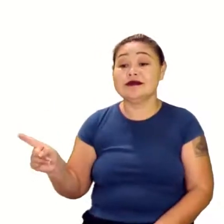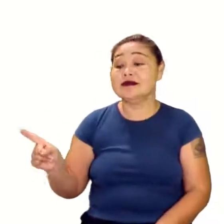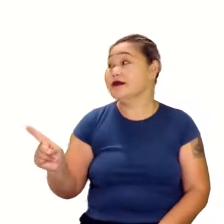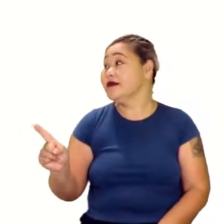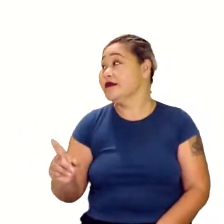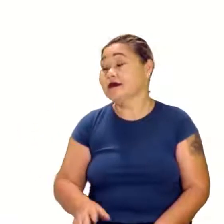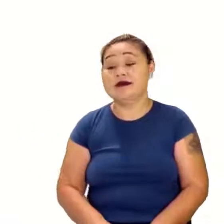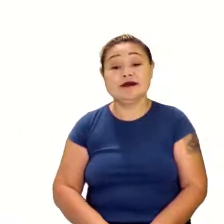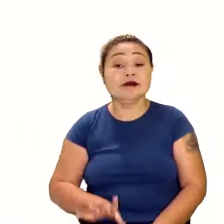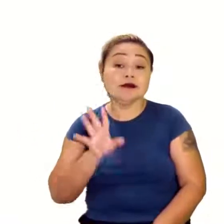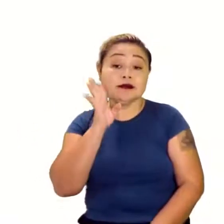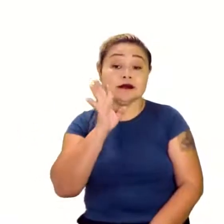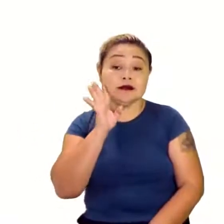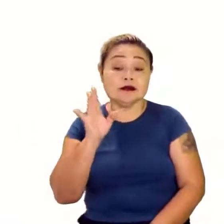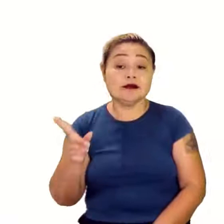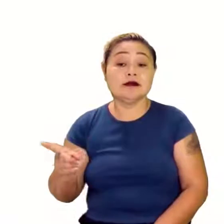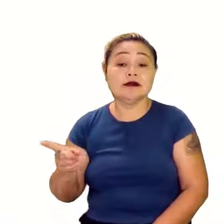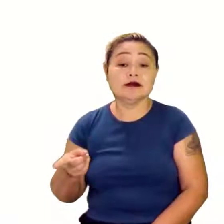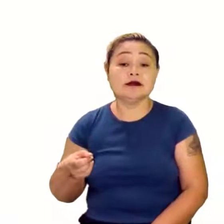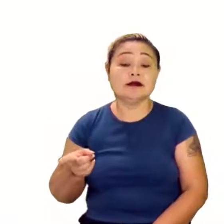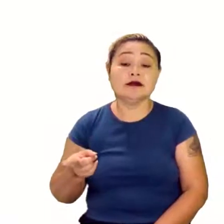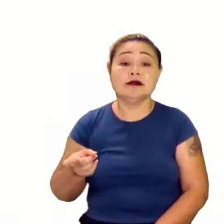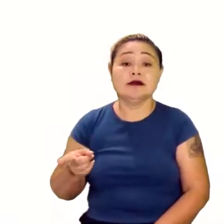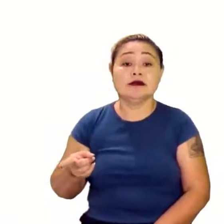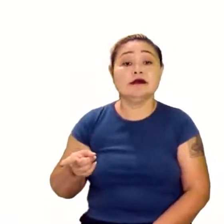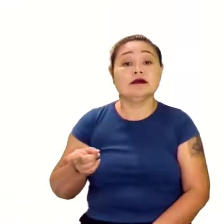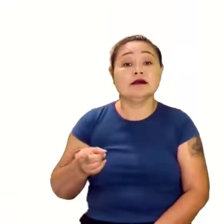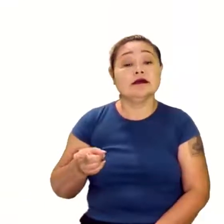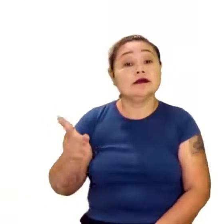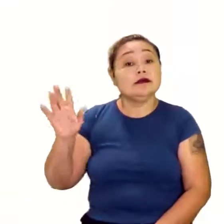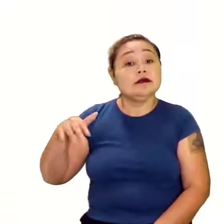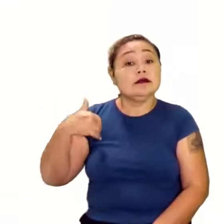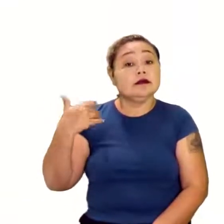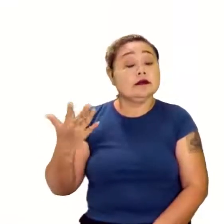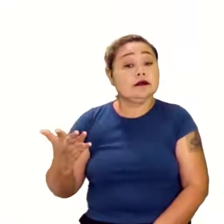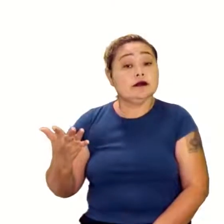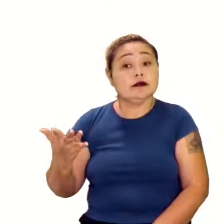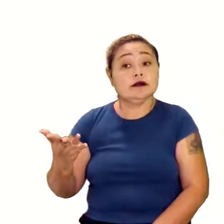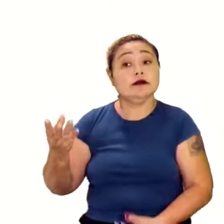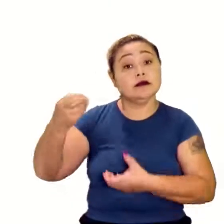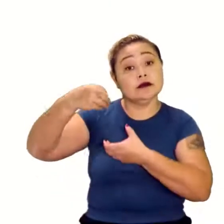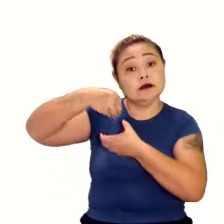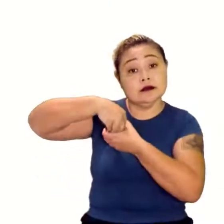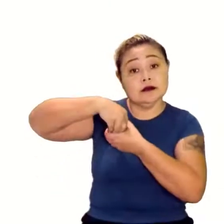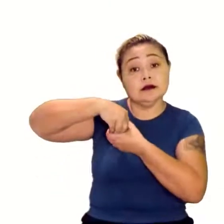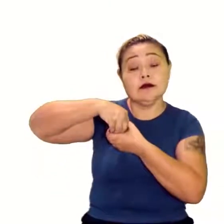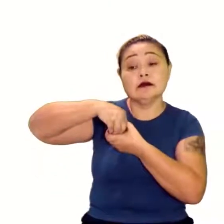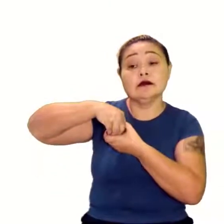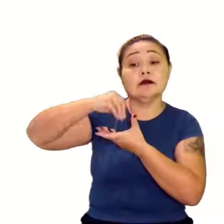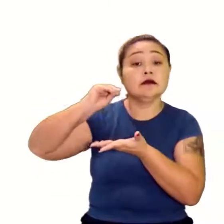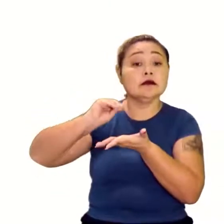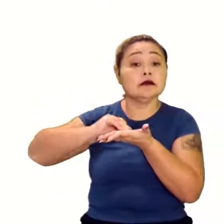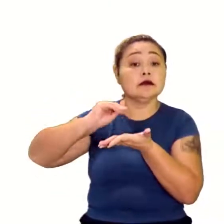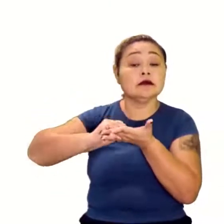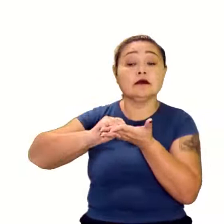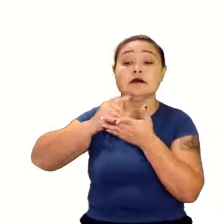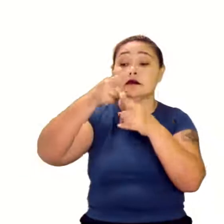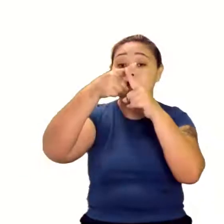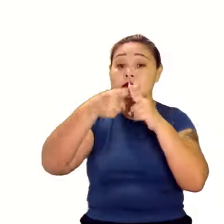Pois é, legal, né? Olha aí. Então, vamos agora, dentro das operações, falar um pouquinho